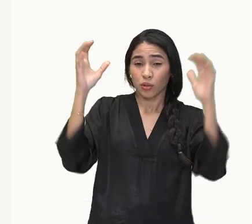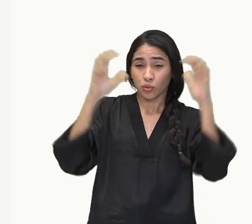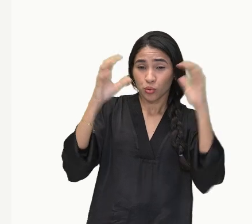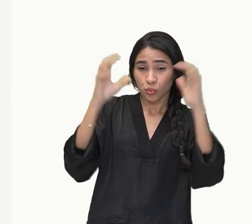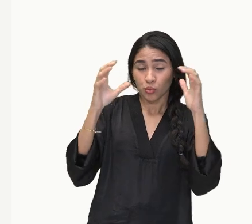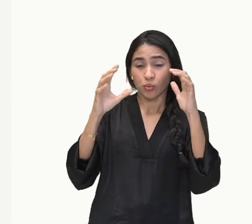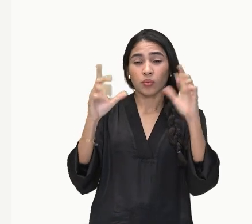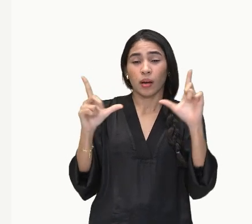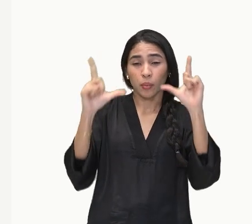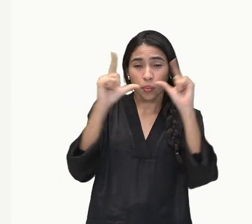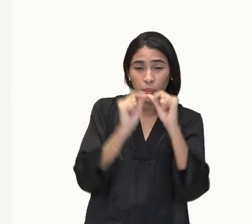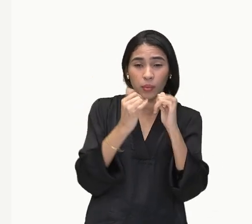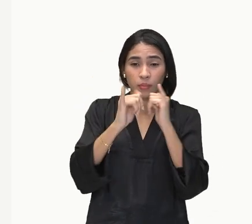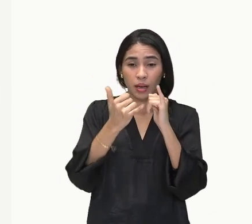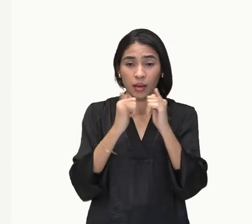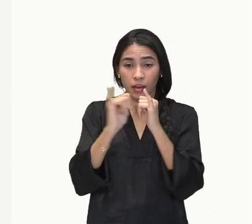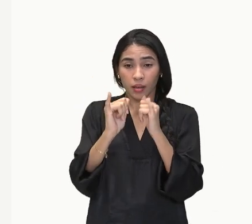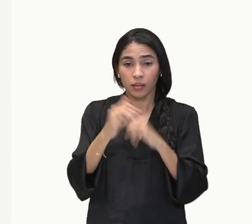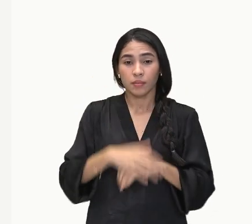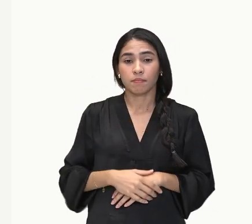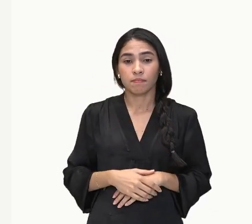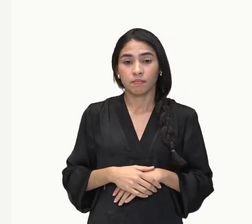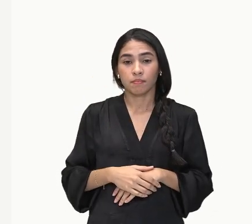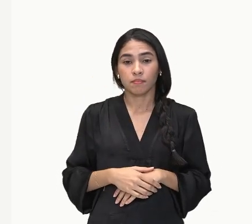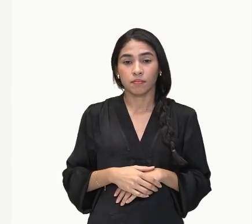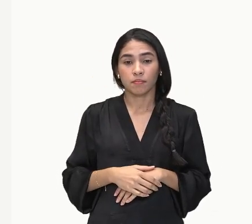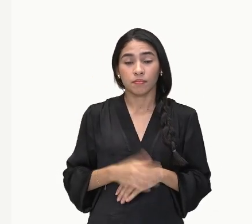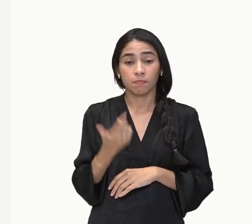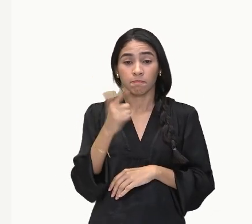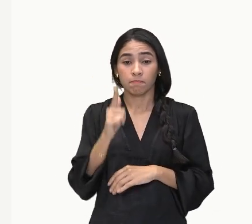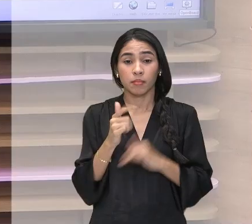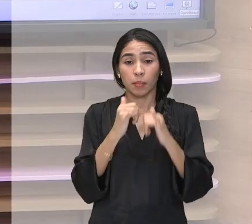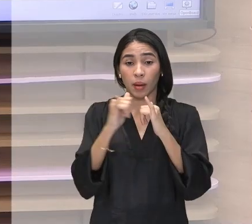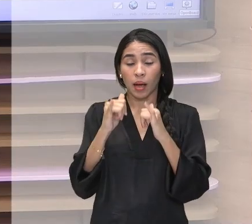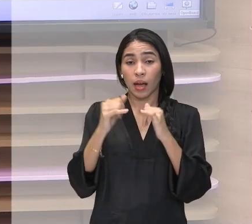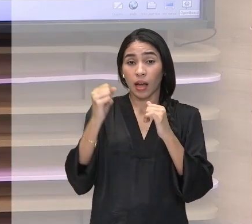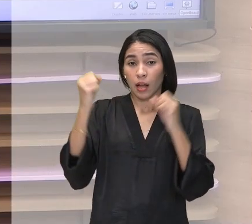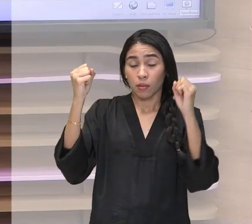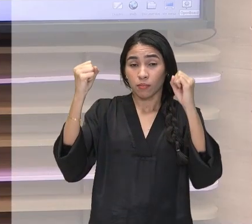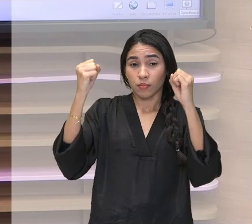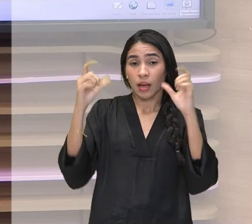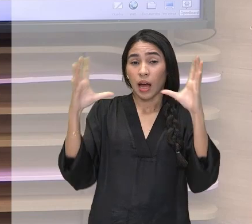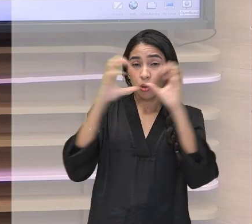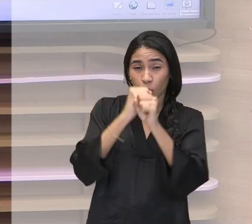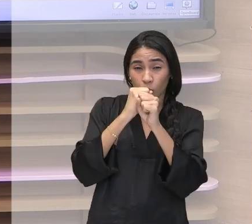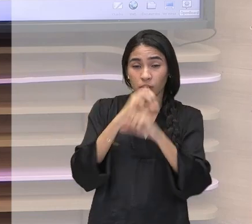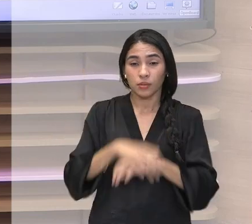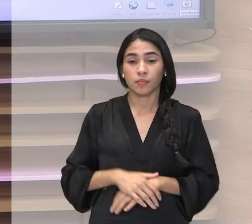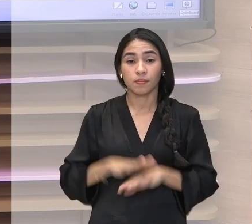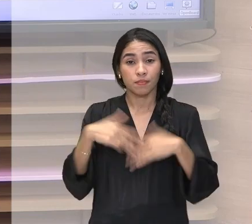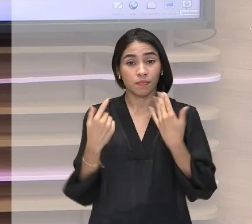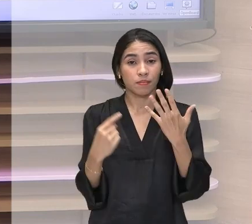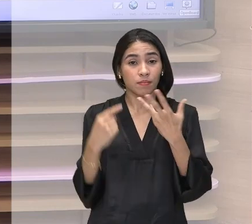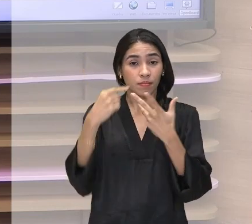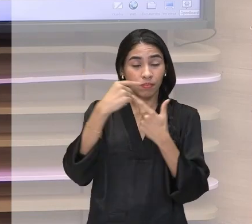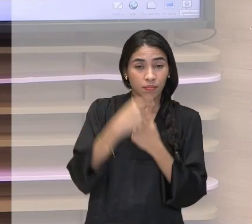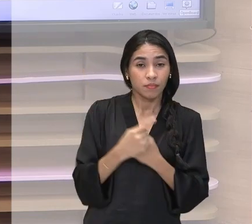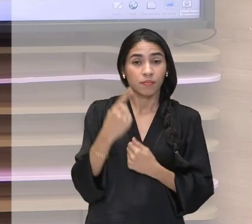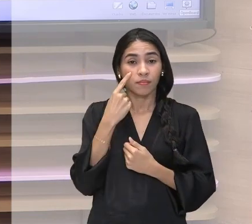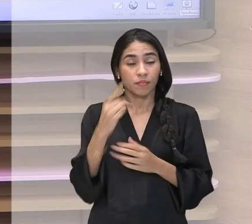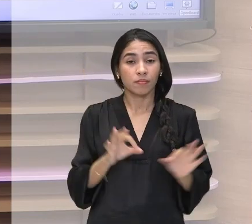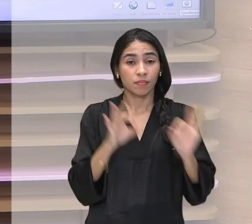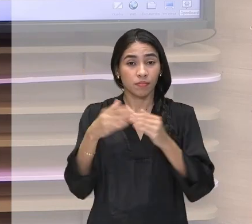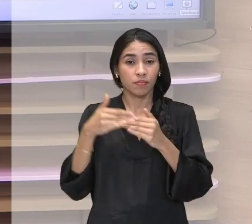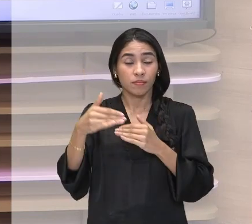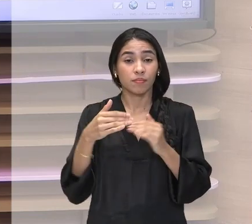a geração de energia e ela não produz eletricidade à noite. Então a gente pode observar essas vantagens e desvantagens da